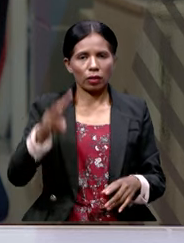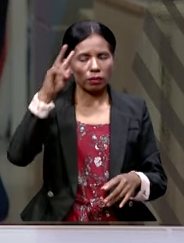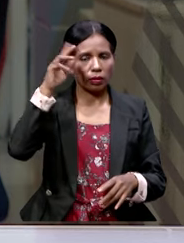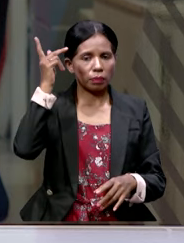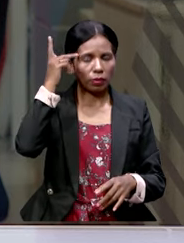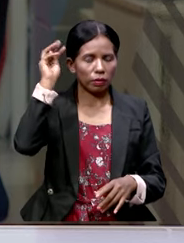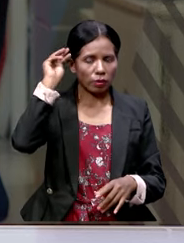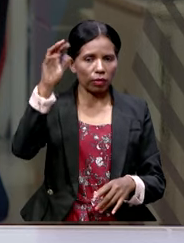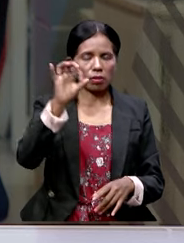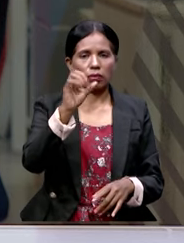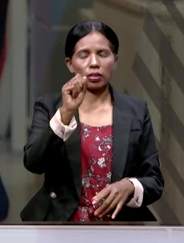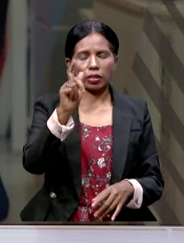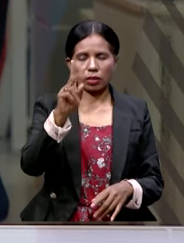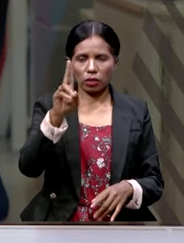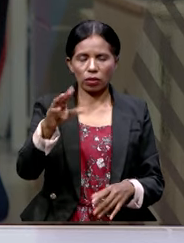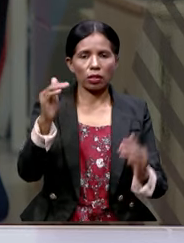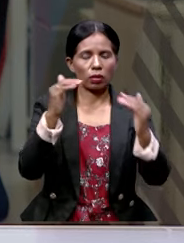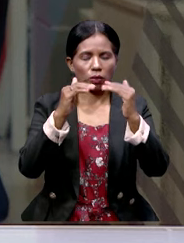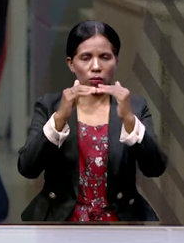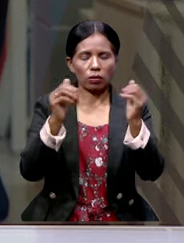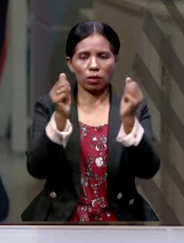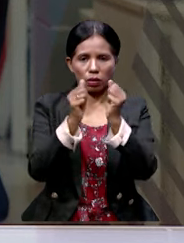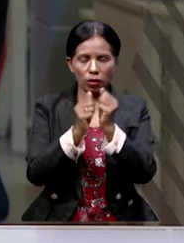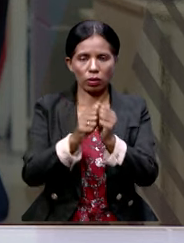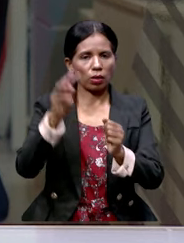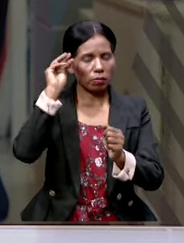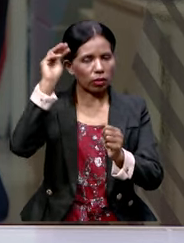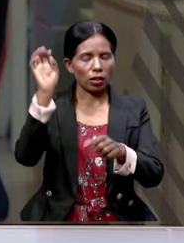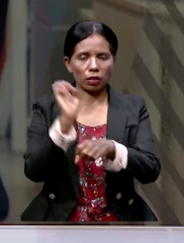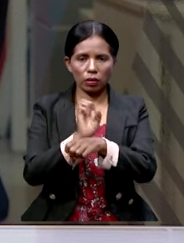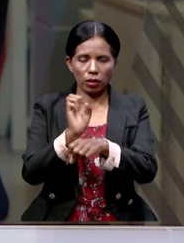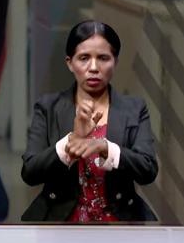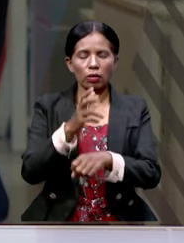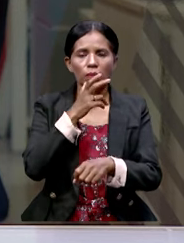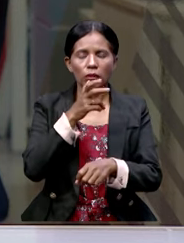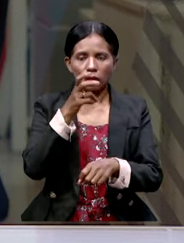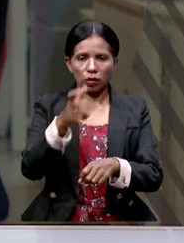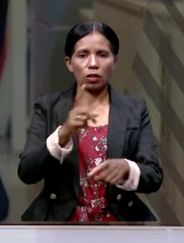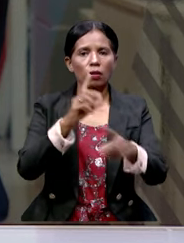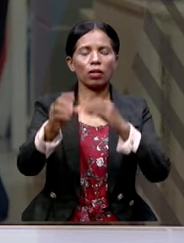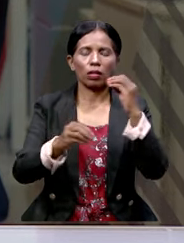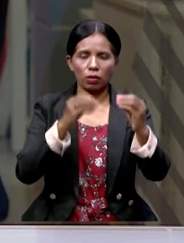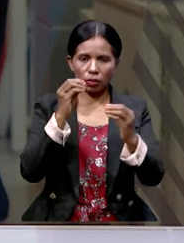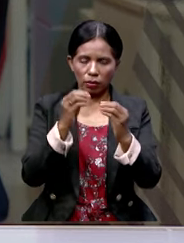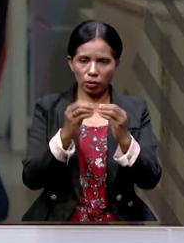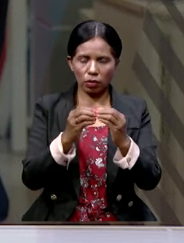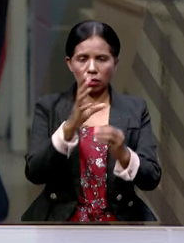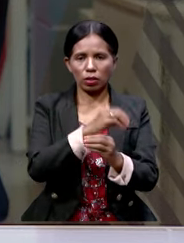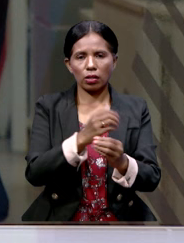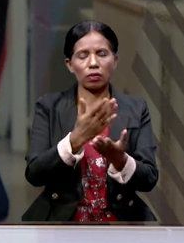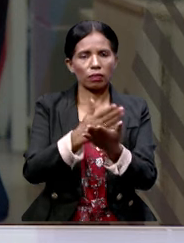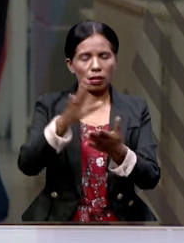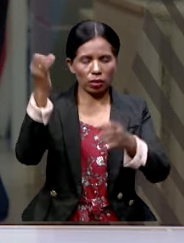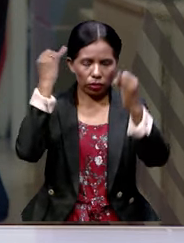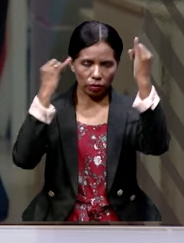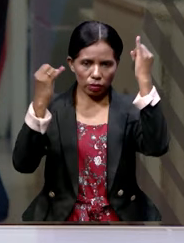Vice-primeiro-ministro Francisco Calvadilay, encontro bilateral com o ministro da Economia de Portugal, rodicou a linha com a consolidação do serviço